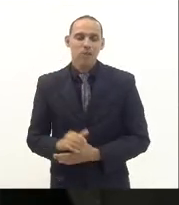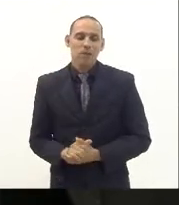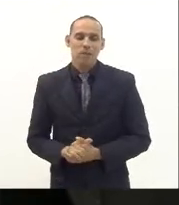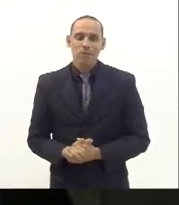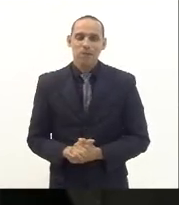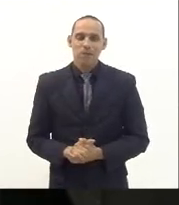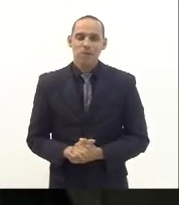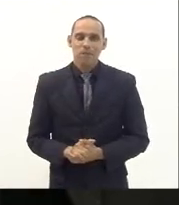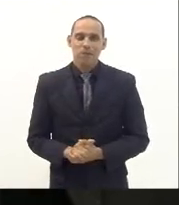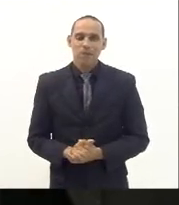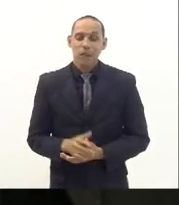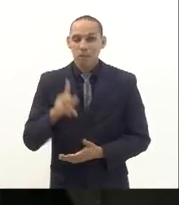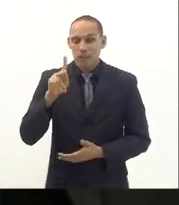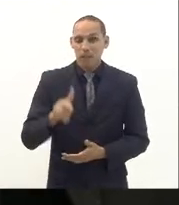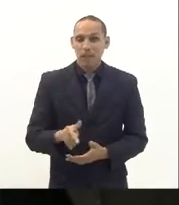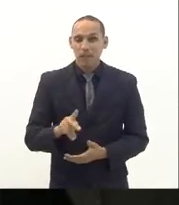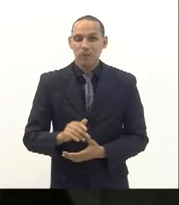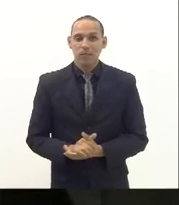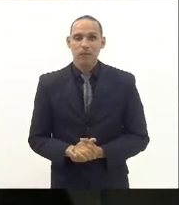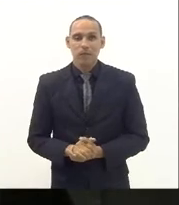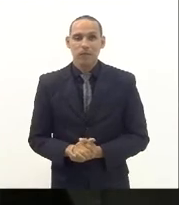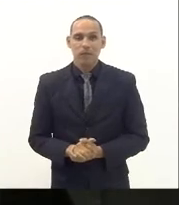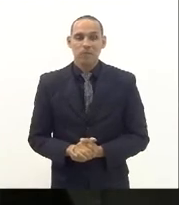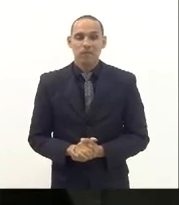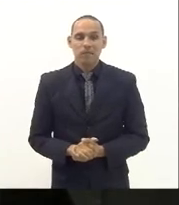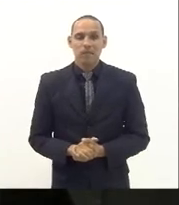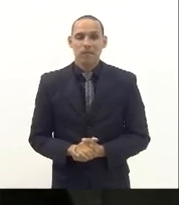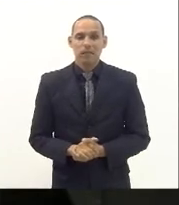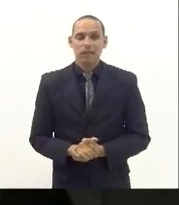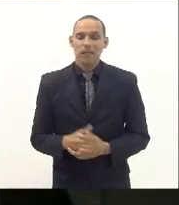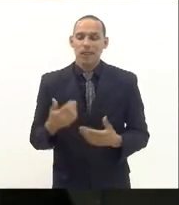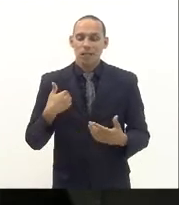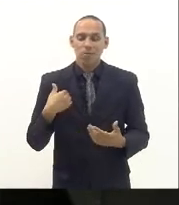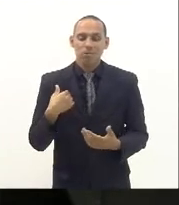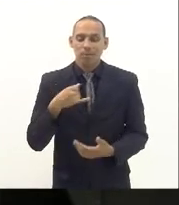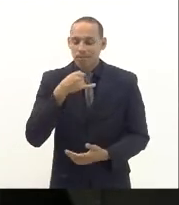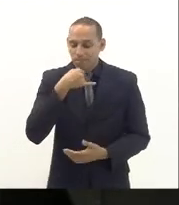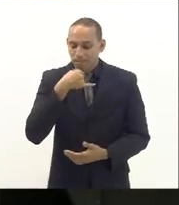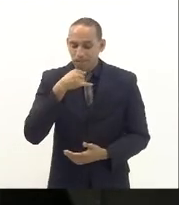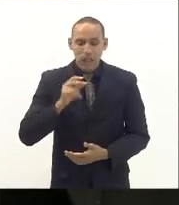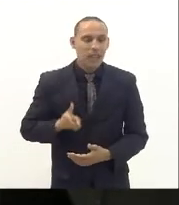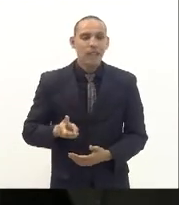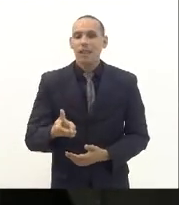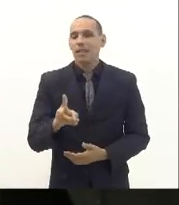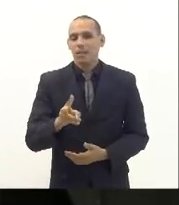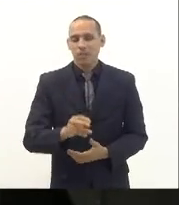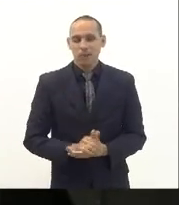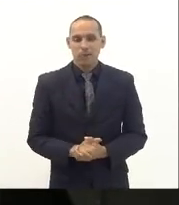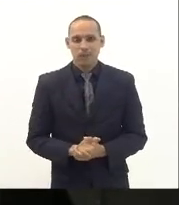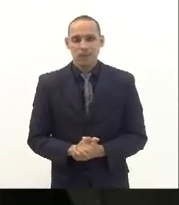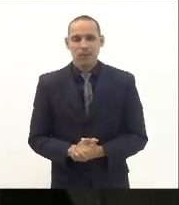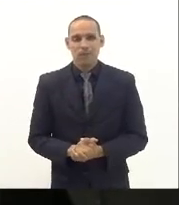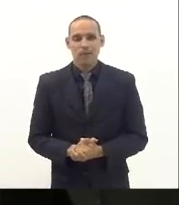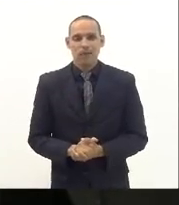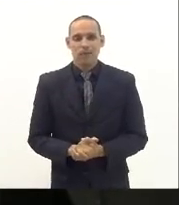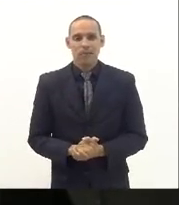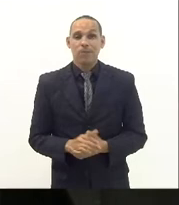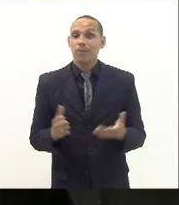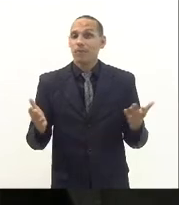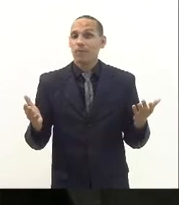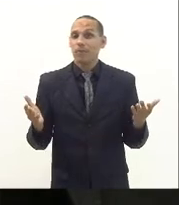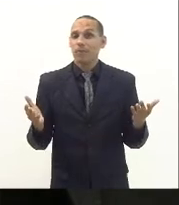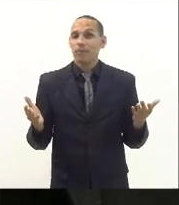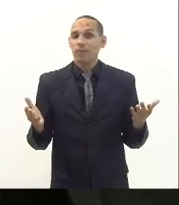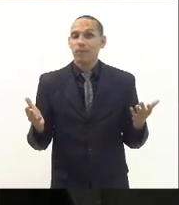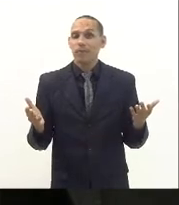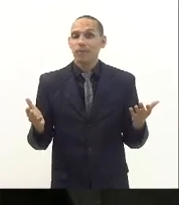a senhora Presidente eu sempre lastimo sempre lastimo quando